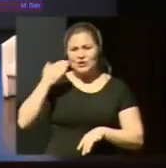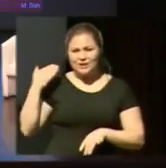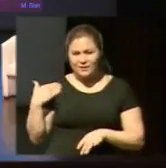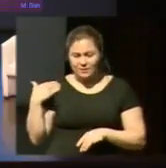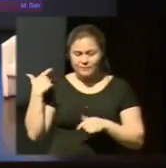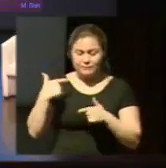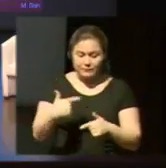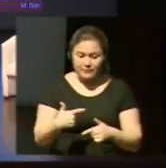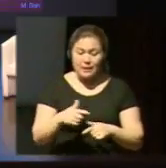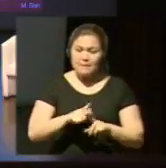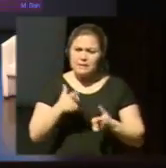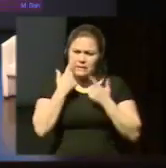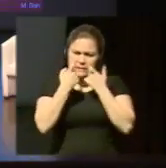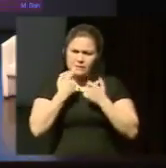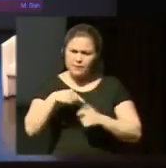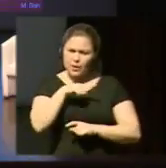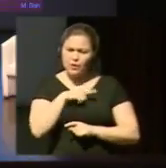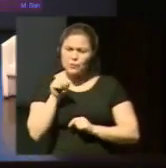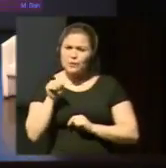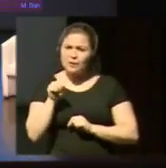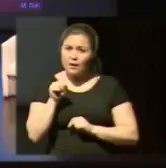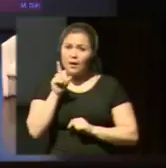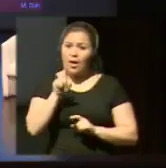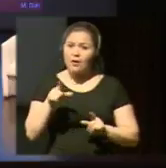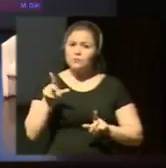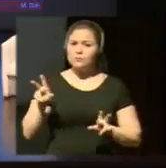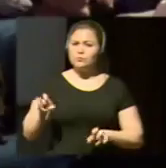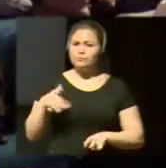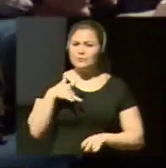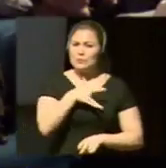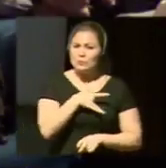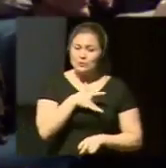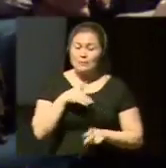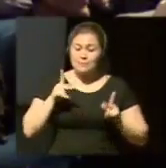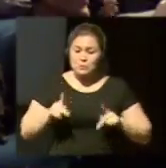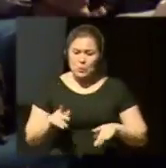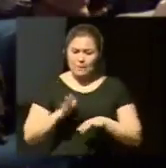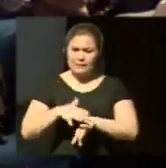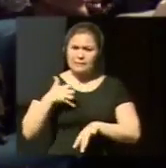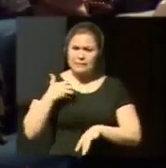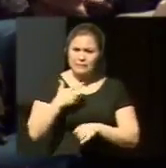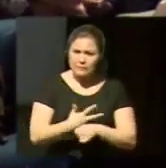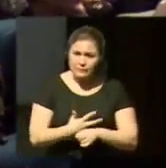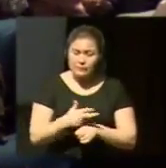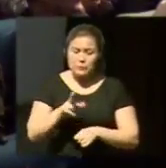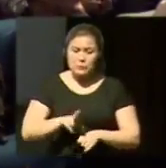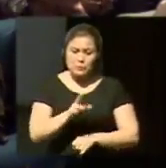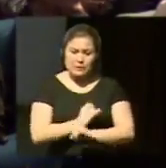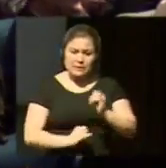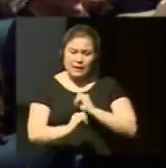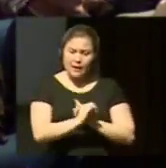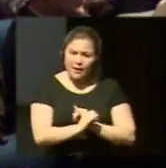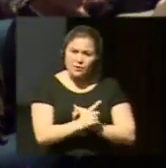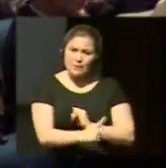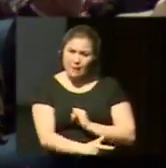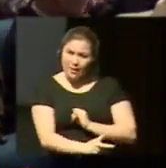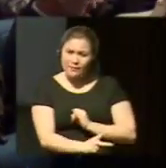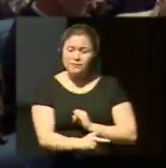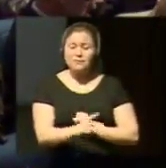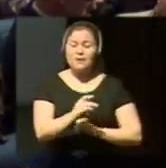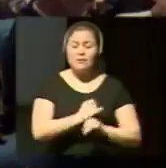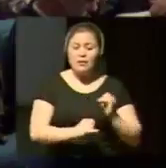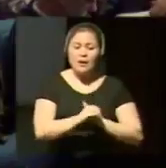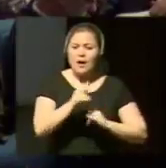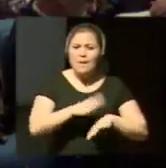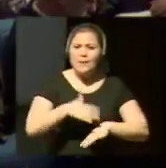antigas. E mais interessante para nós, naturalmente, é a questão da saúde. Pessoas de mais idade que utilizam a internet, para elas, a